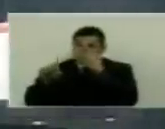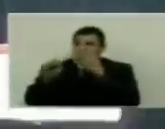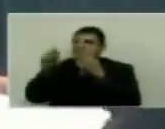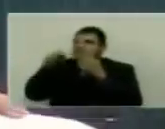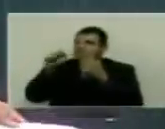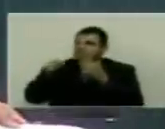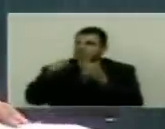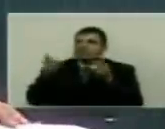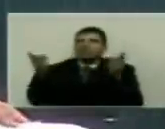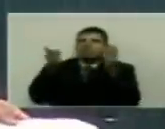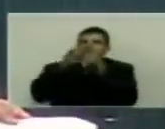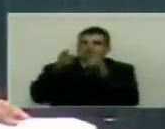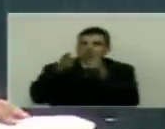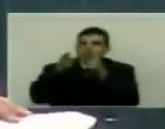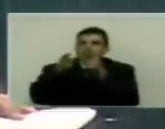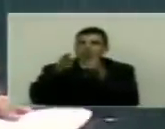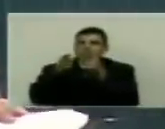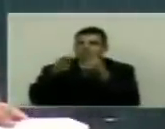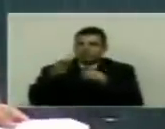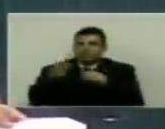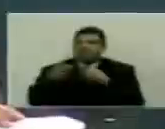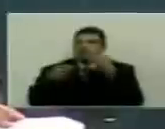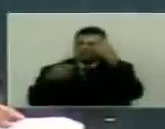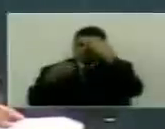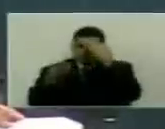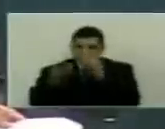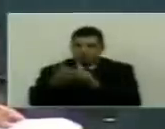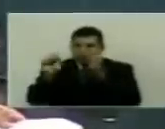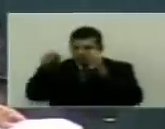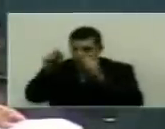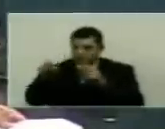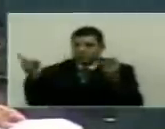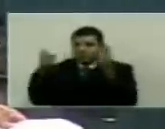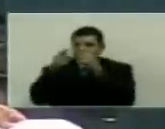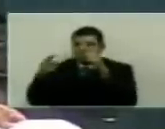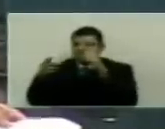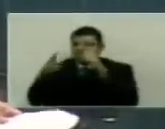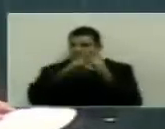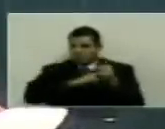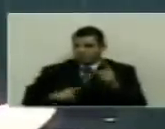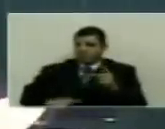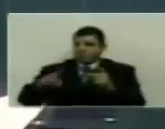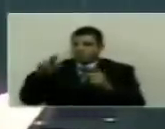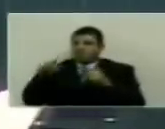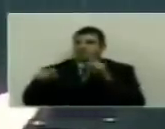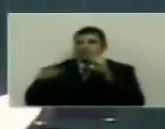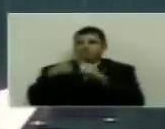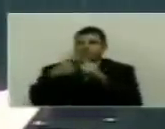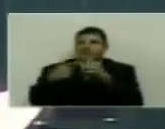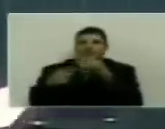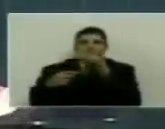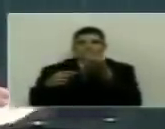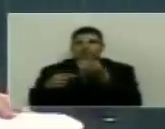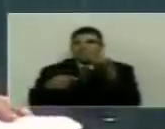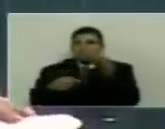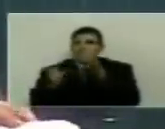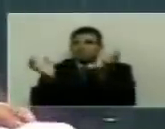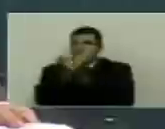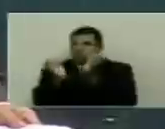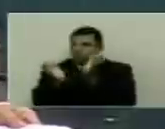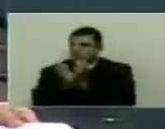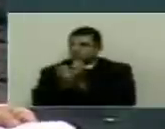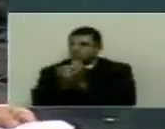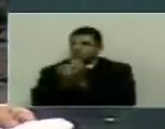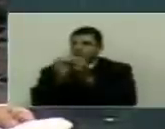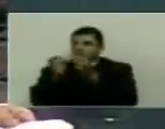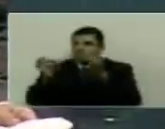Se reduziram, e eu confirmo que reduziram, deputado Marco Rota, significa que tem menos equipes de manutenção